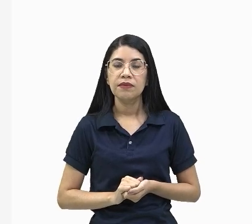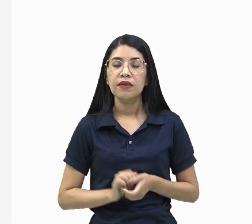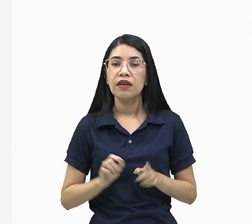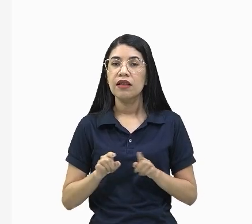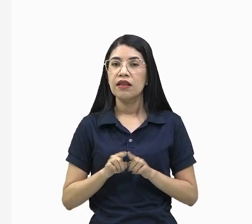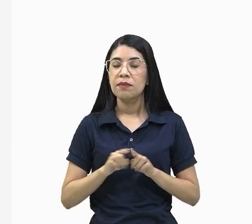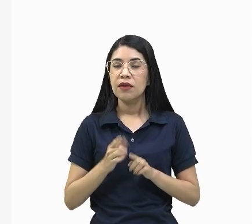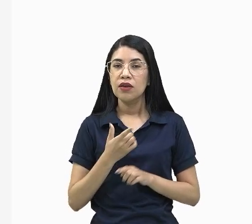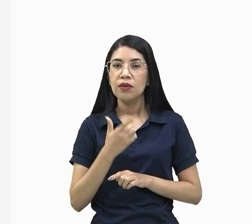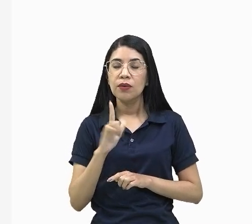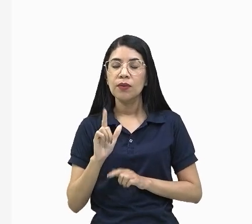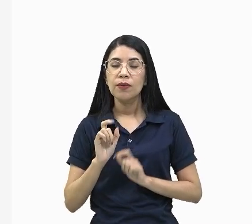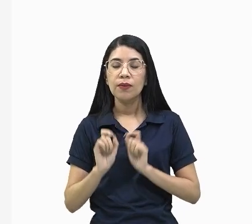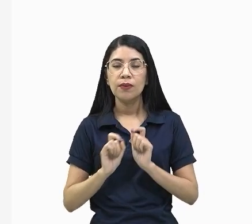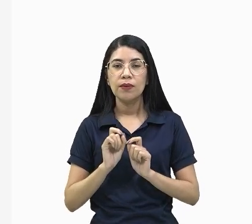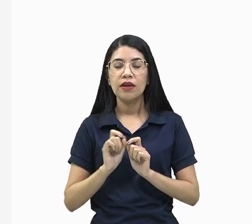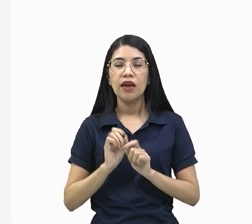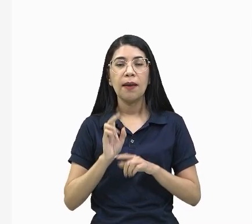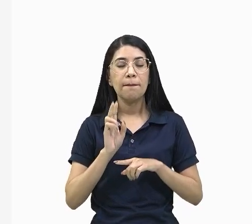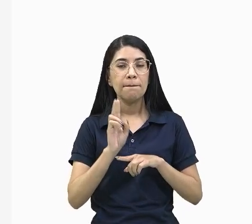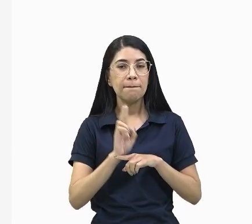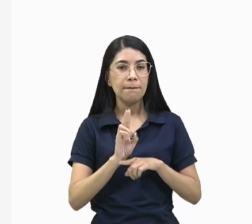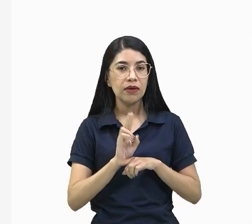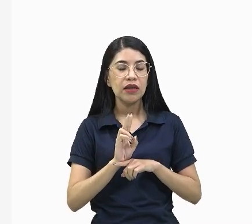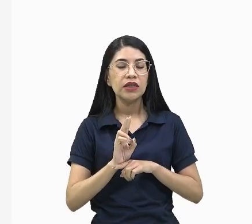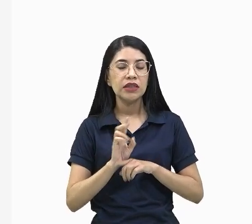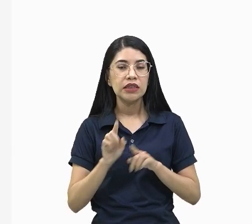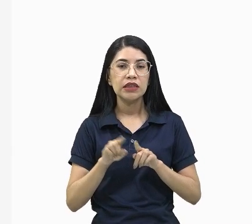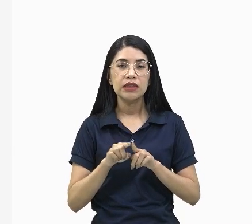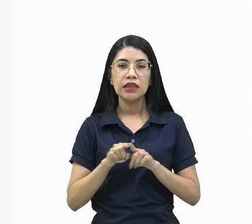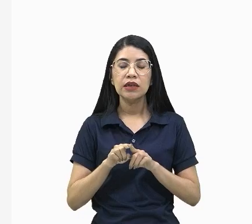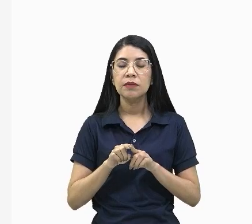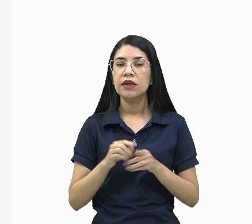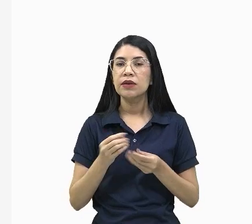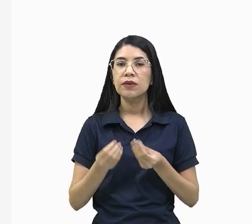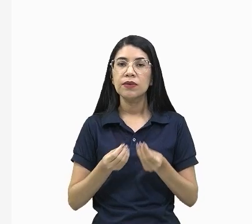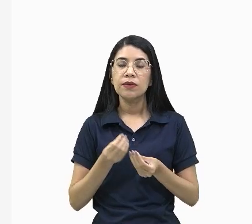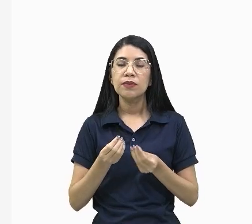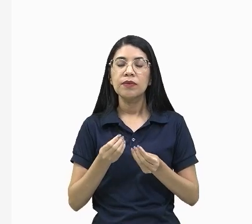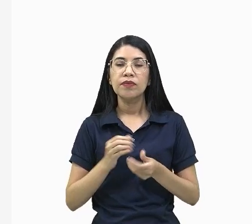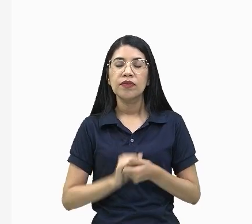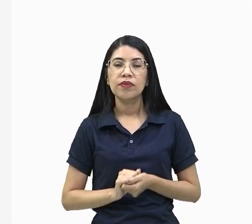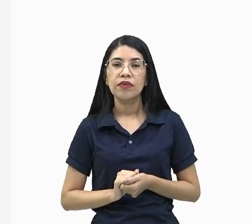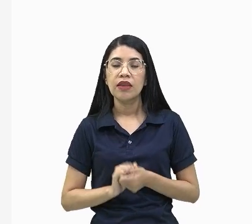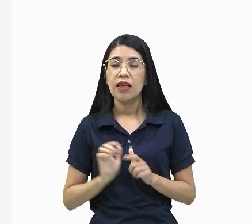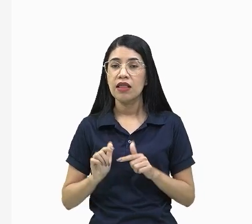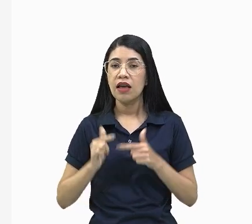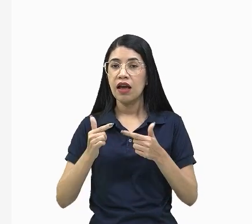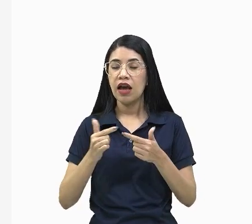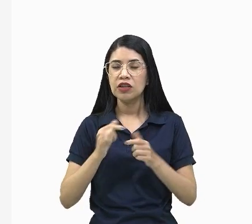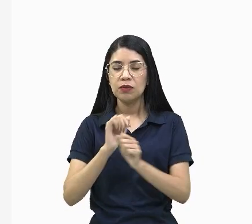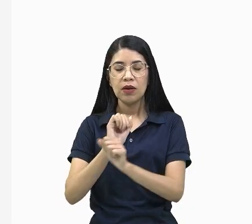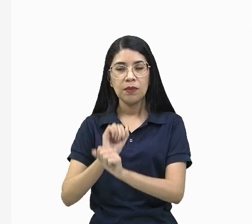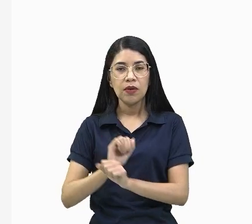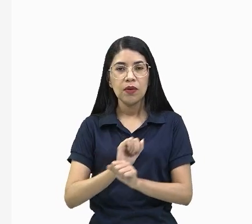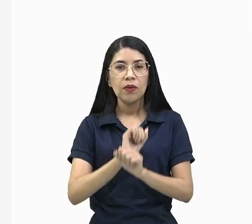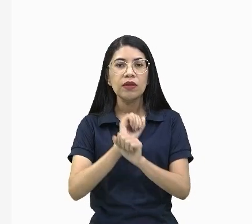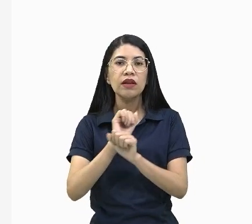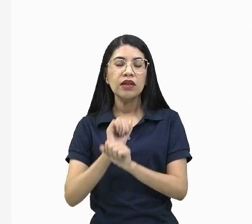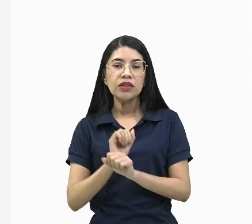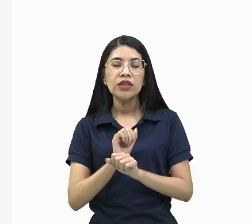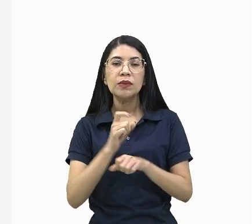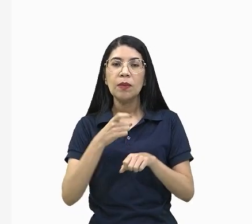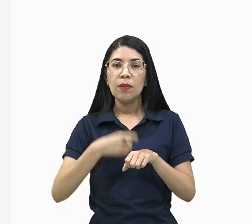ainda, então, a função de proteção exercida por essa placenta, onde ela vai atuar como uma barreira física de